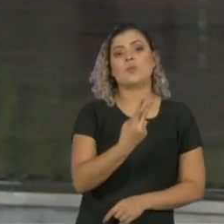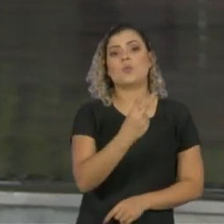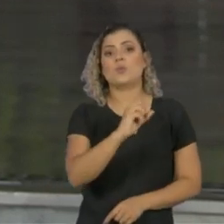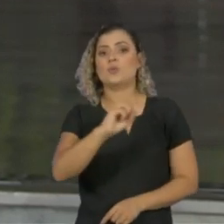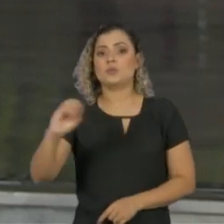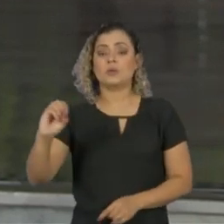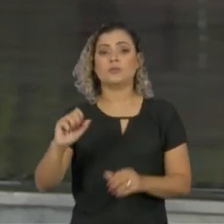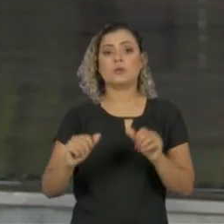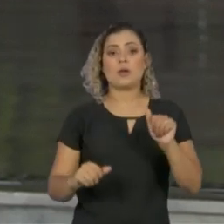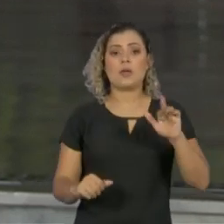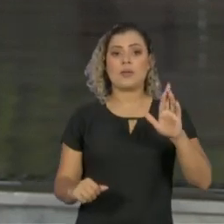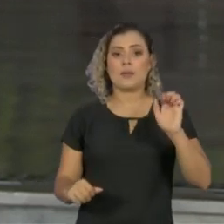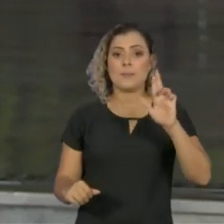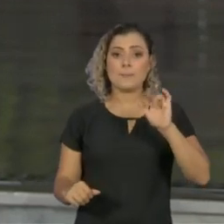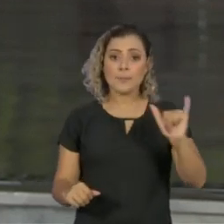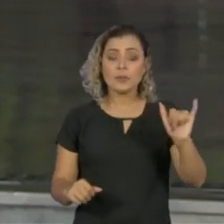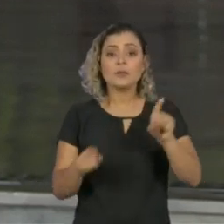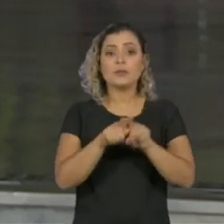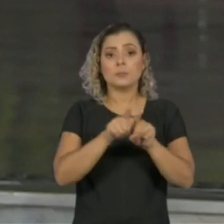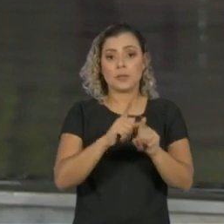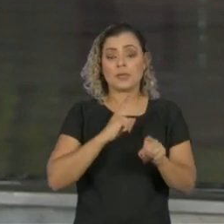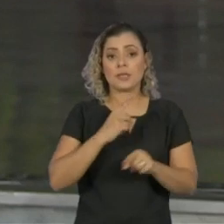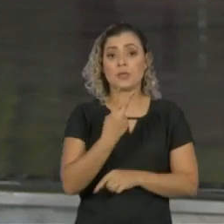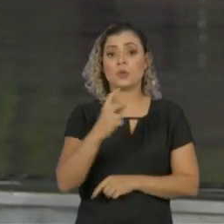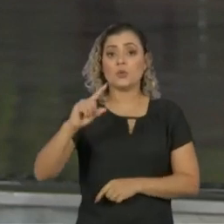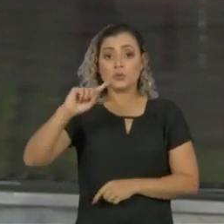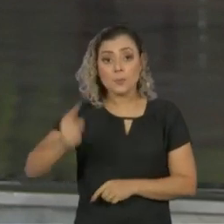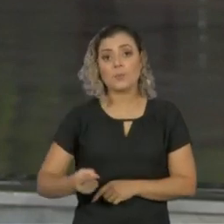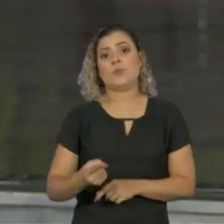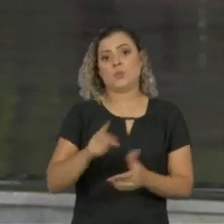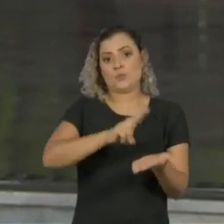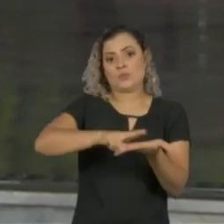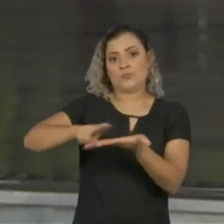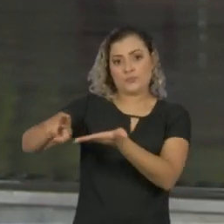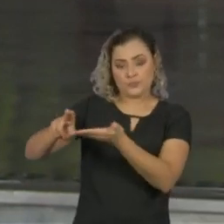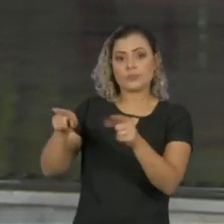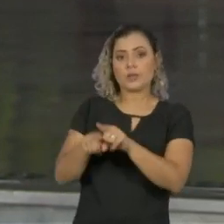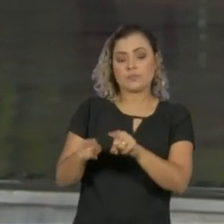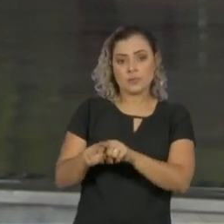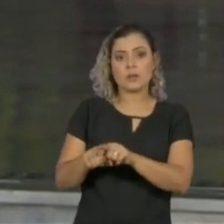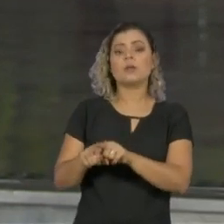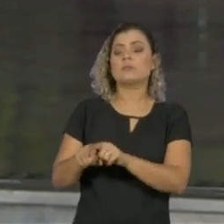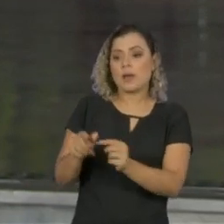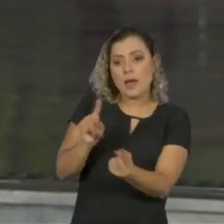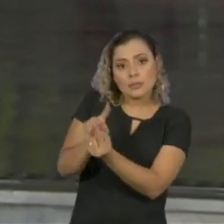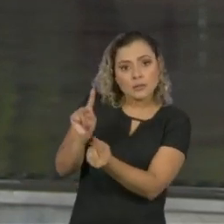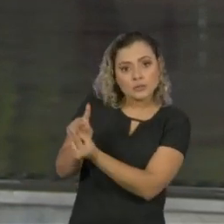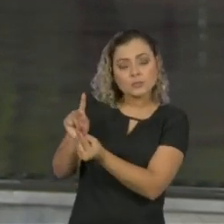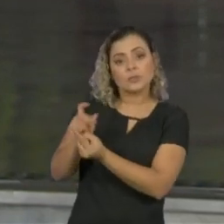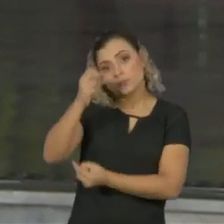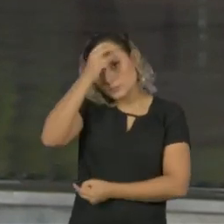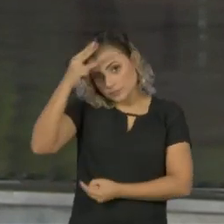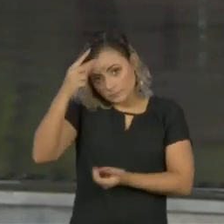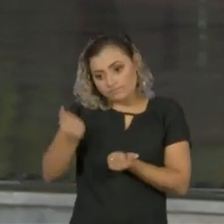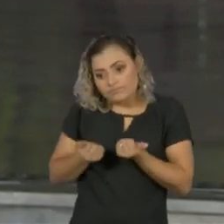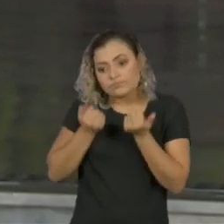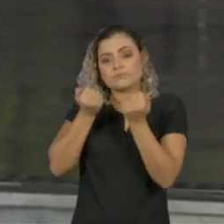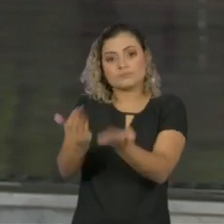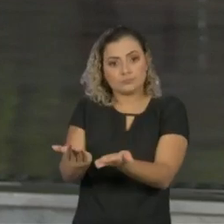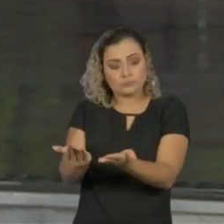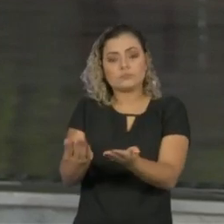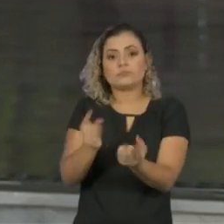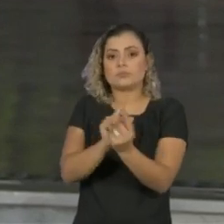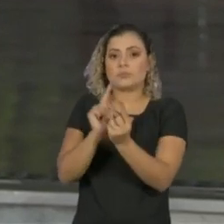AMB. Então, serão ao total mais 2.000 leitos de baixa complexidade que o município